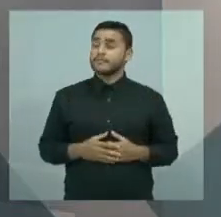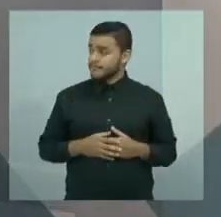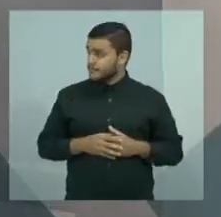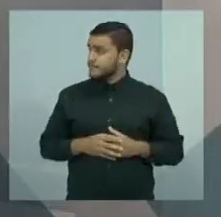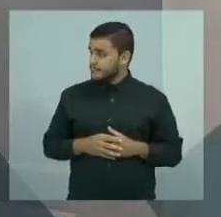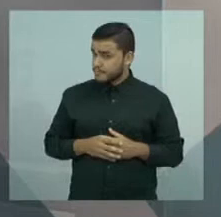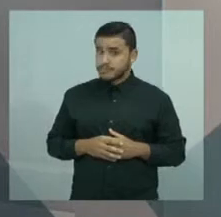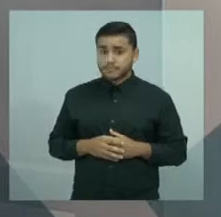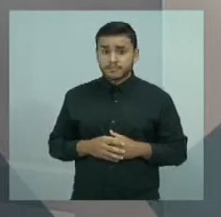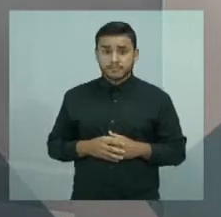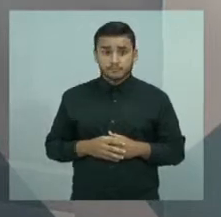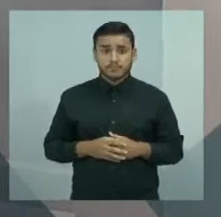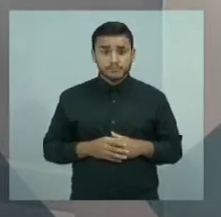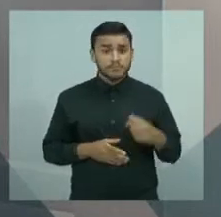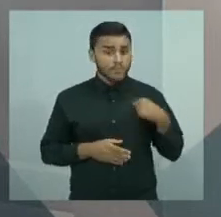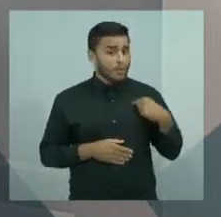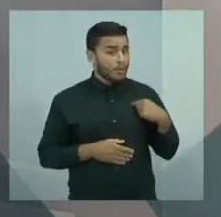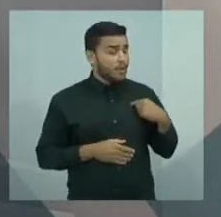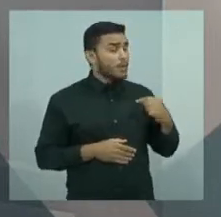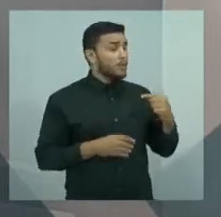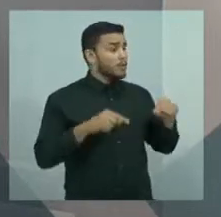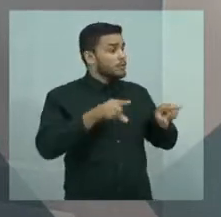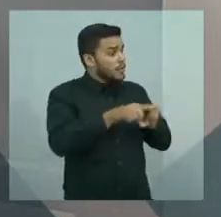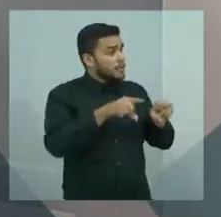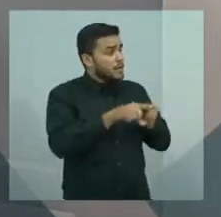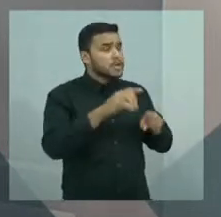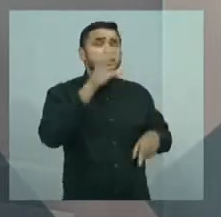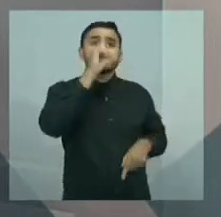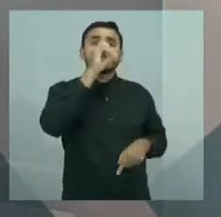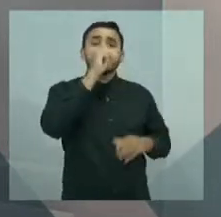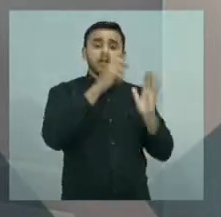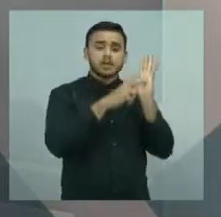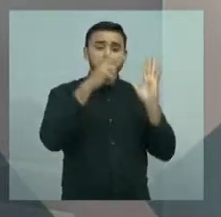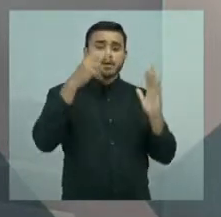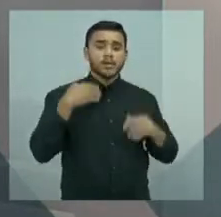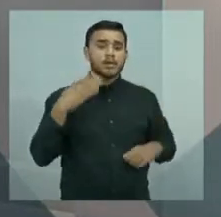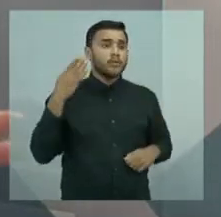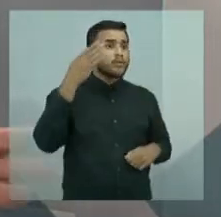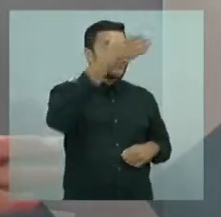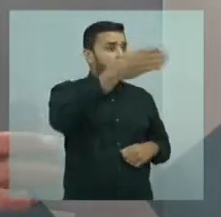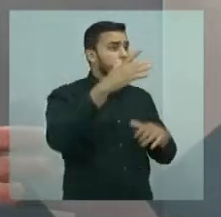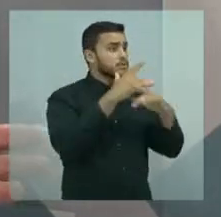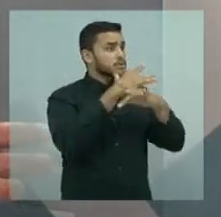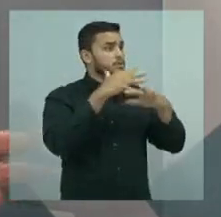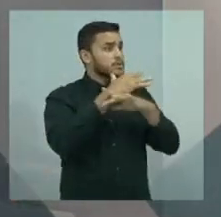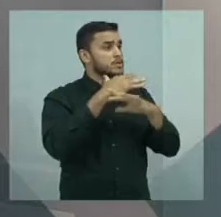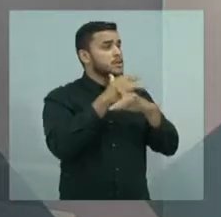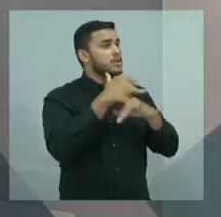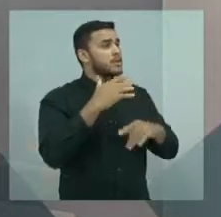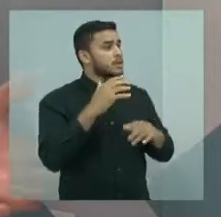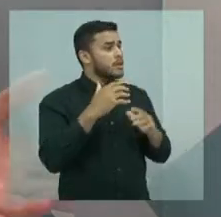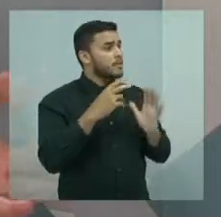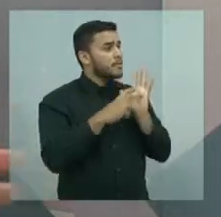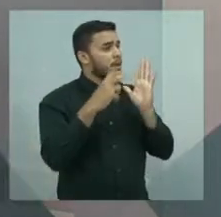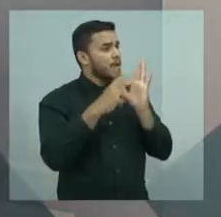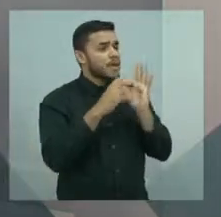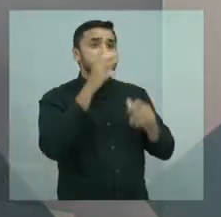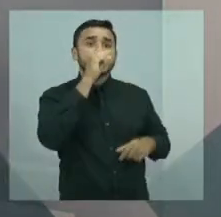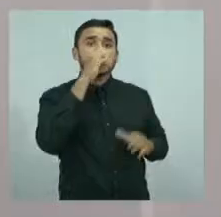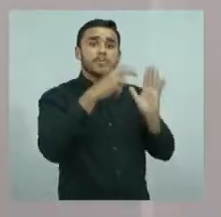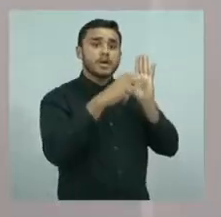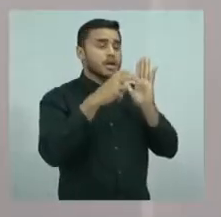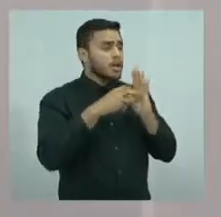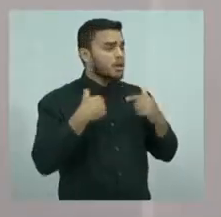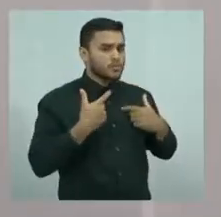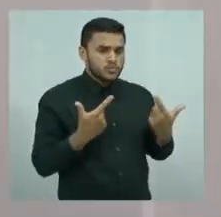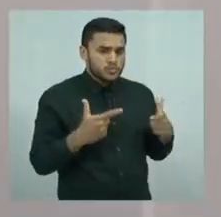E eu mesmo, que nos sábados pela manhã, muitas vezes eu ia ao centro de ônibus. Quer dizer, hoje eu não vou poder ir porque eu não tenho cartão, né? Você